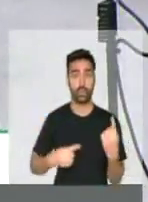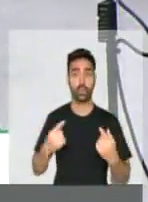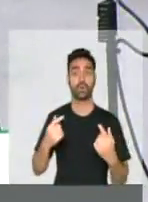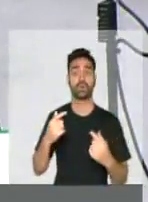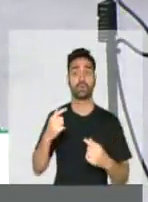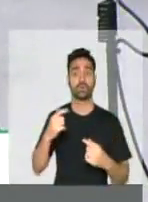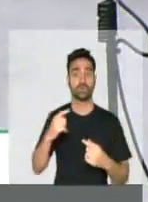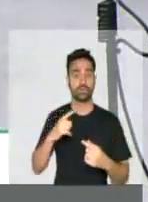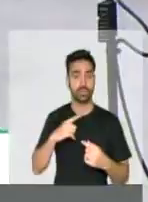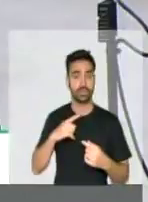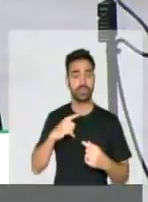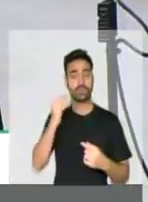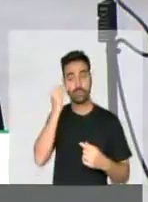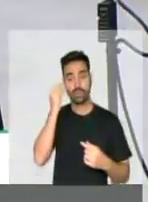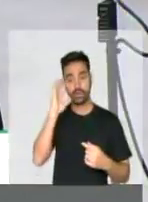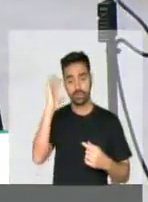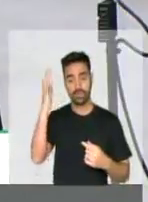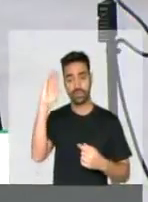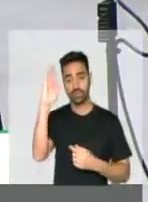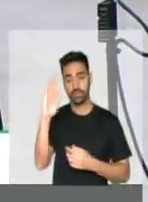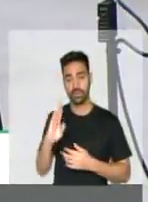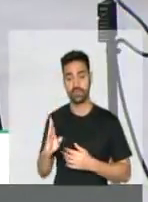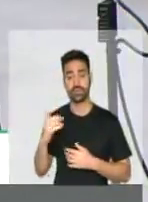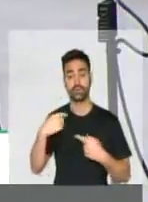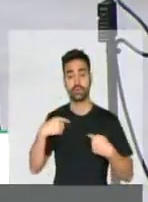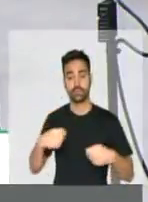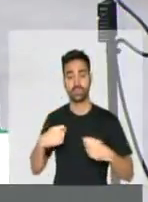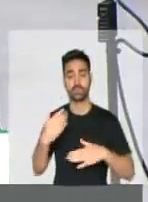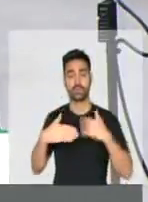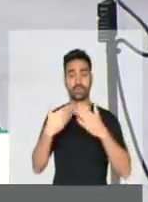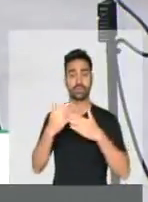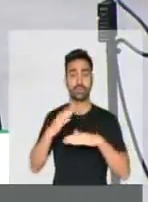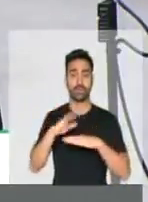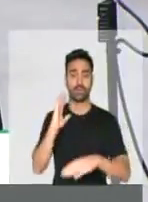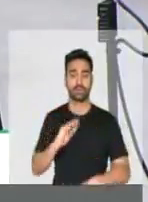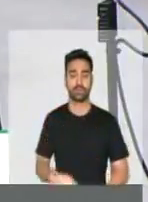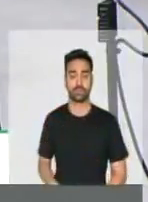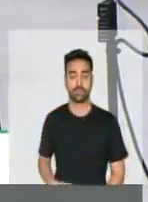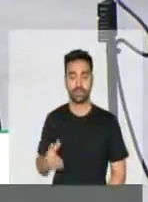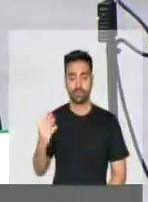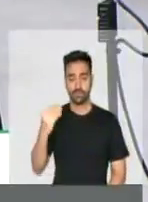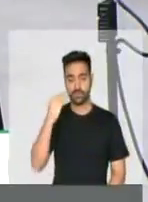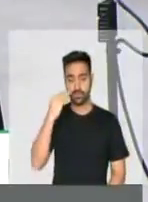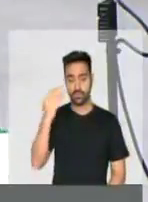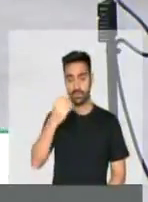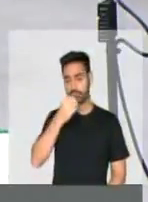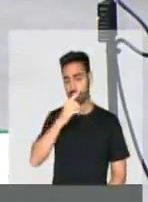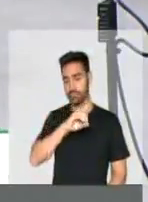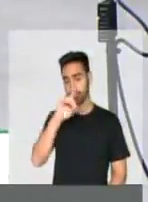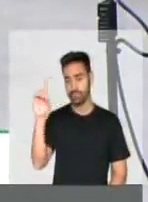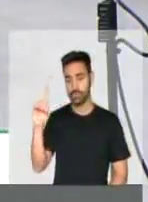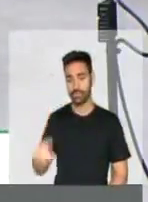desse Brasil querido, que precisa crescer mais ainda. Muito obrigado e um bom dia. Será registrado, deputado.